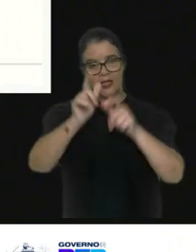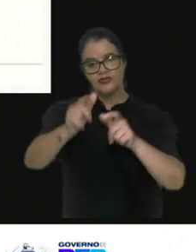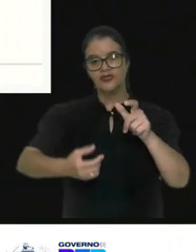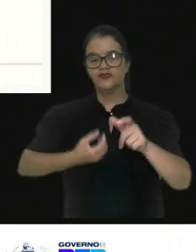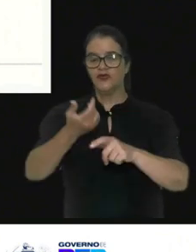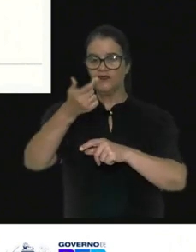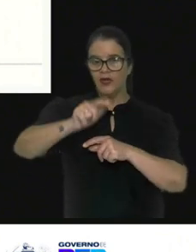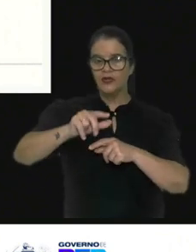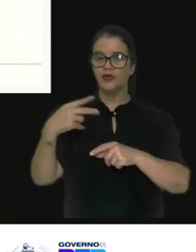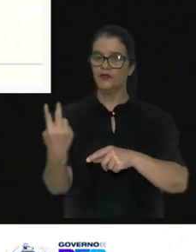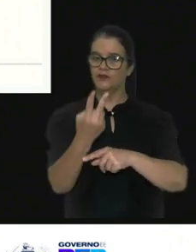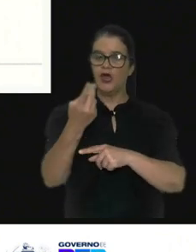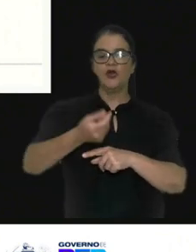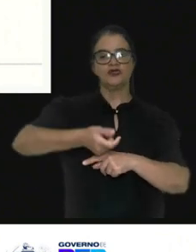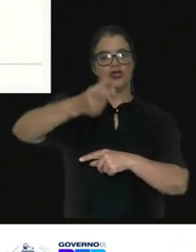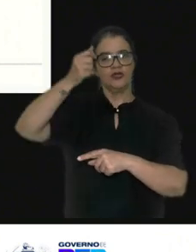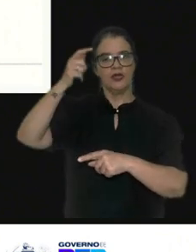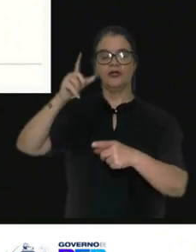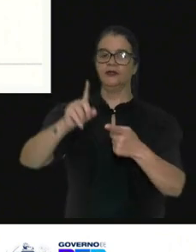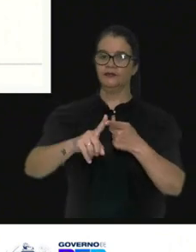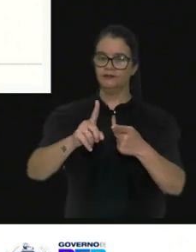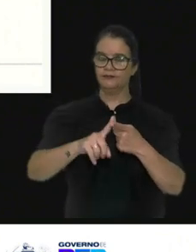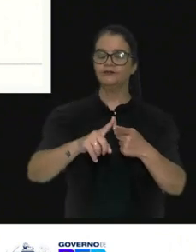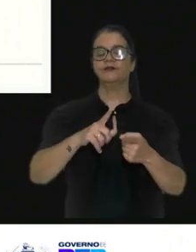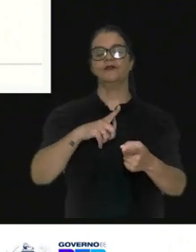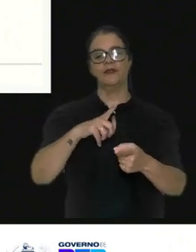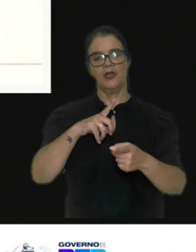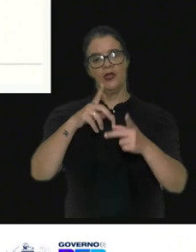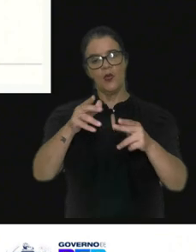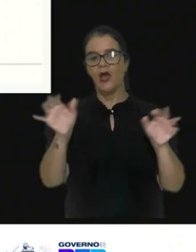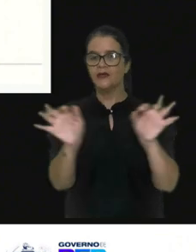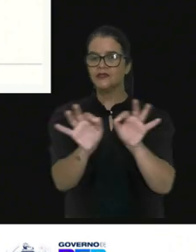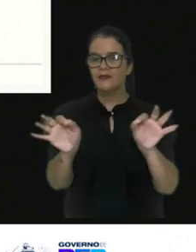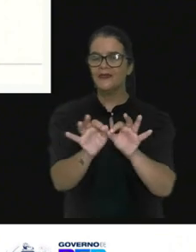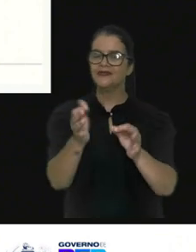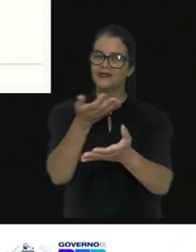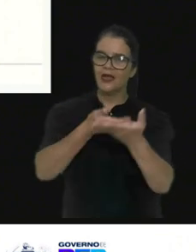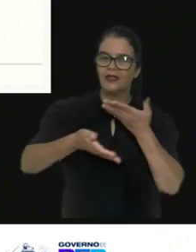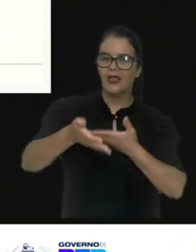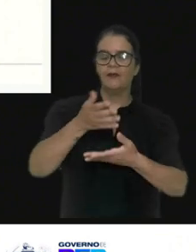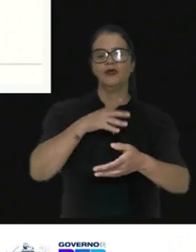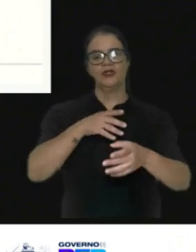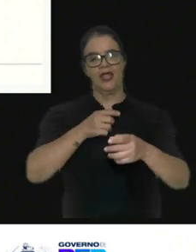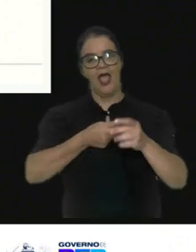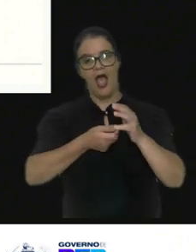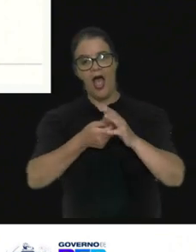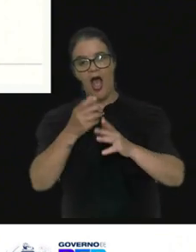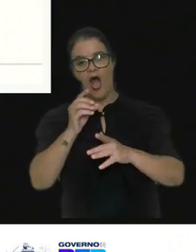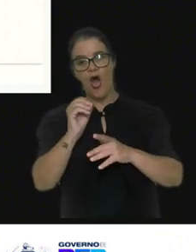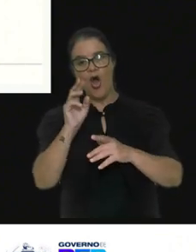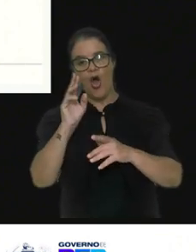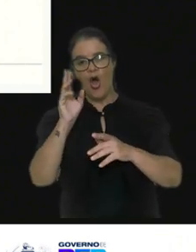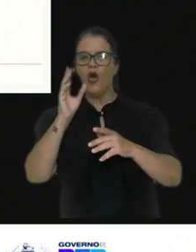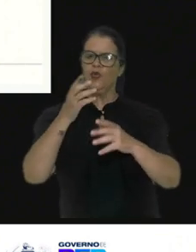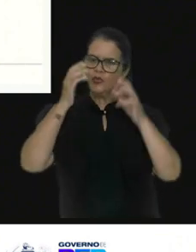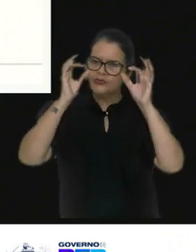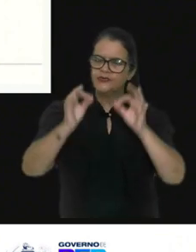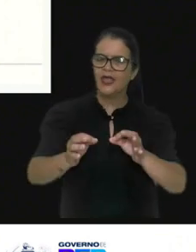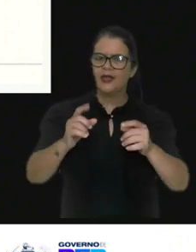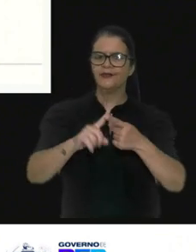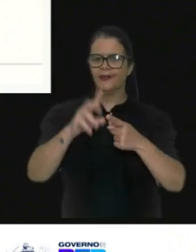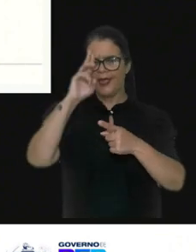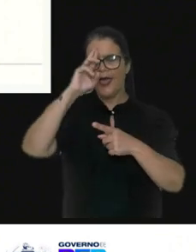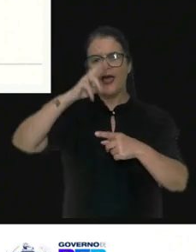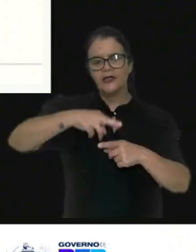da antiguidade grego latina, como a simplicidade, a harmonia, a ordem e a racionalidade. Eles também